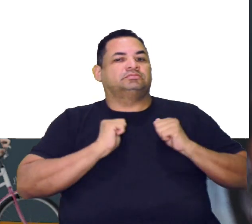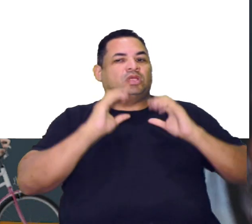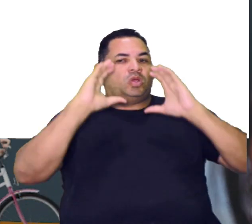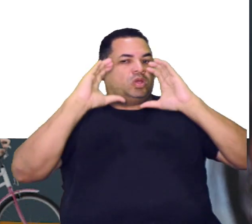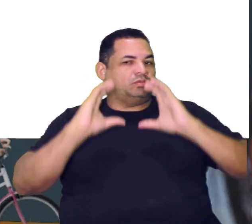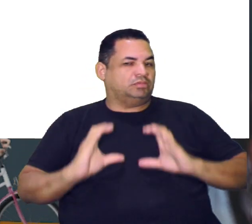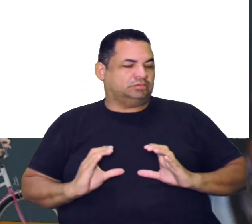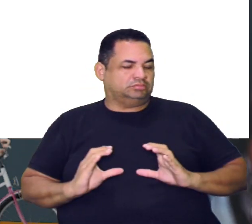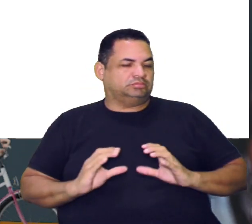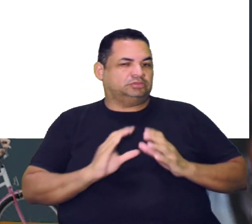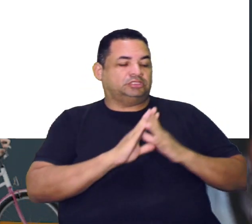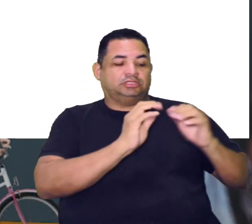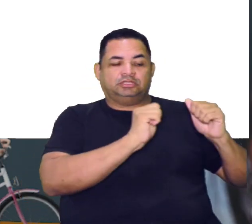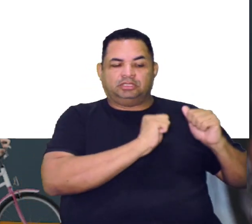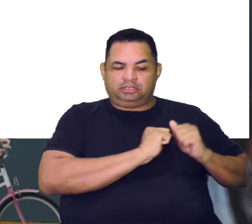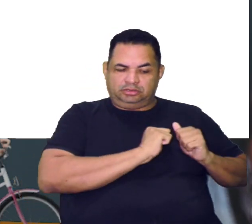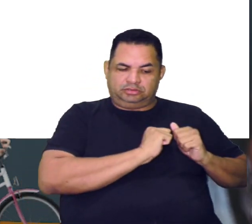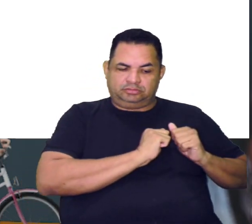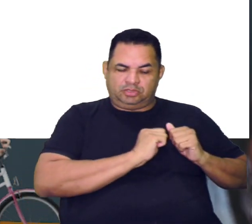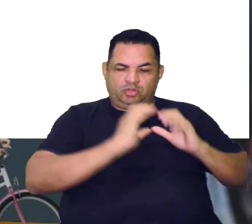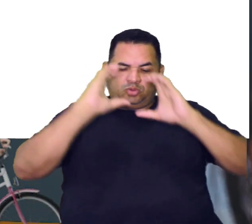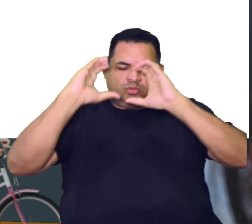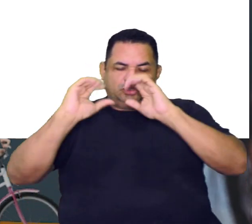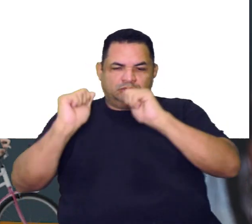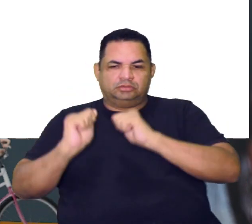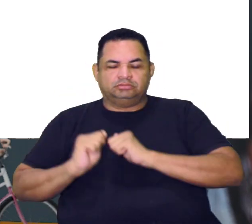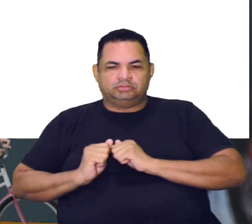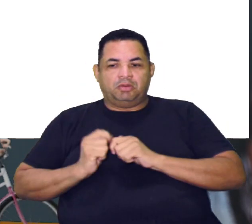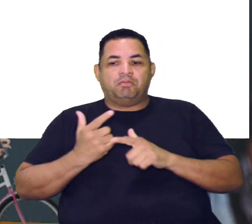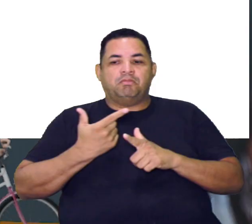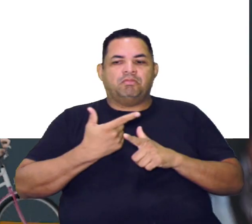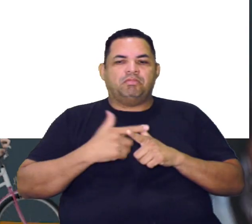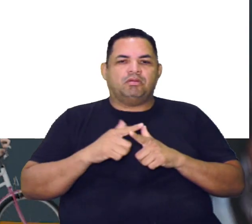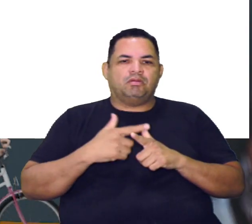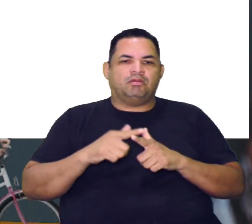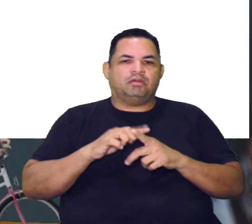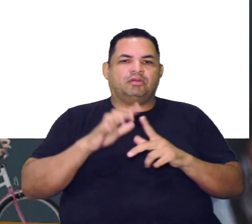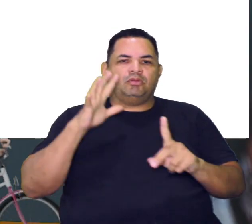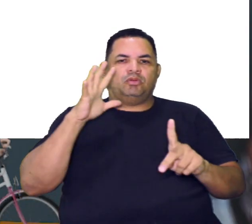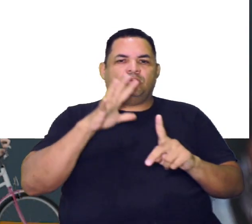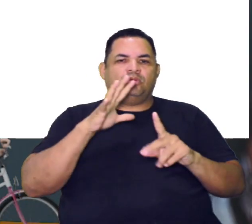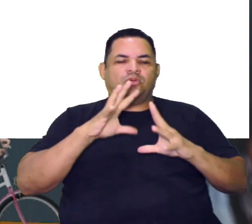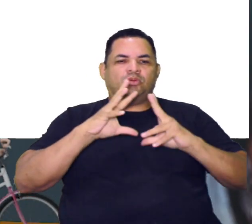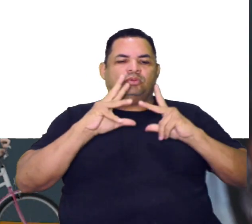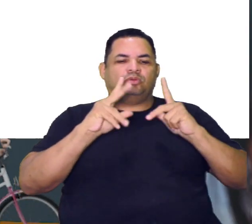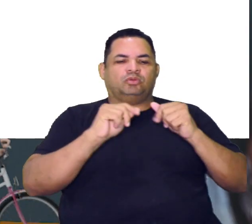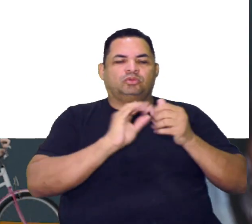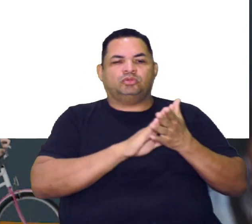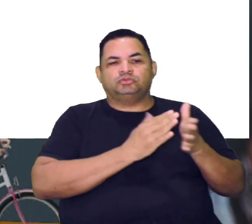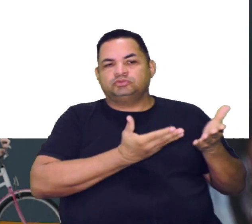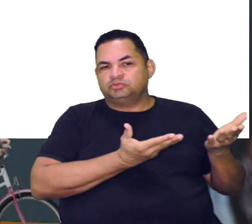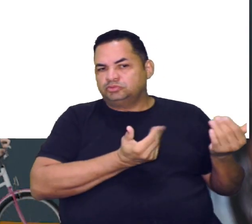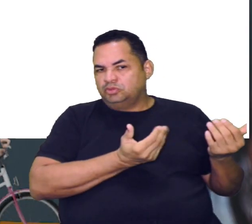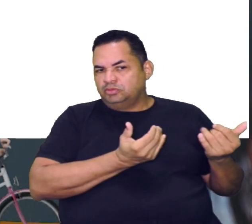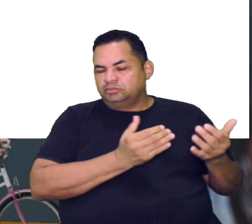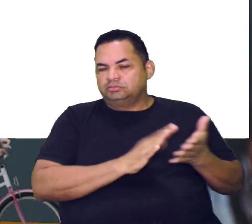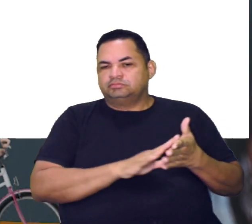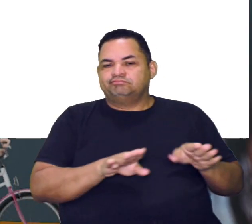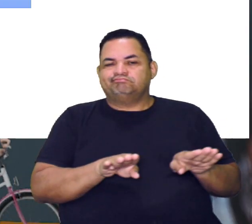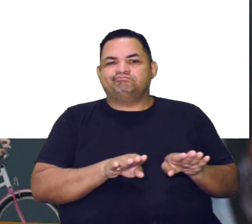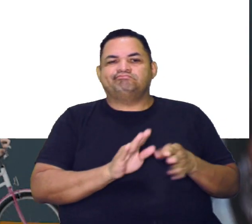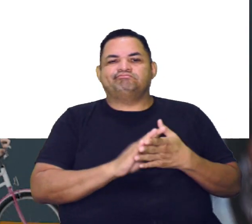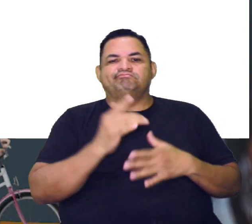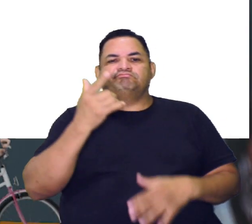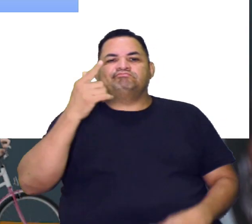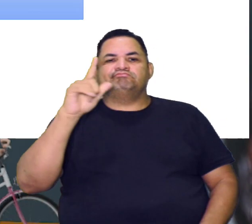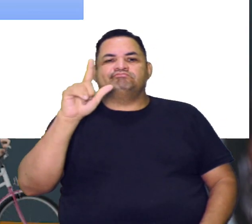comportamento sedentário, eles são problemas aí sérios que afetam aí todos os jovens hoje em dia. A gente